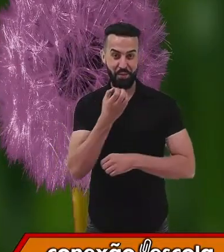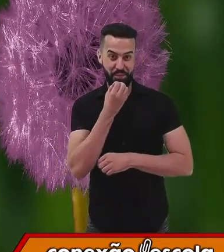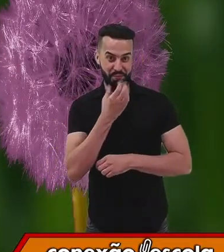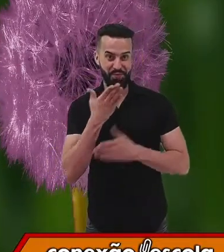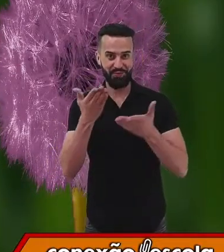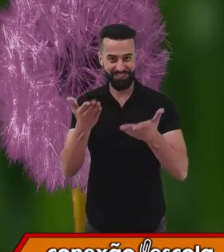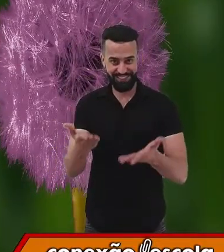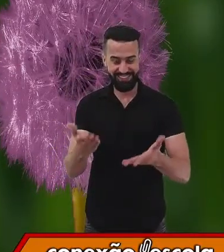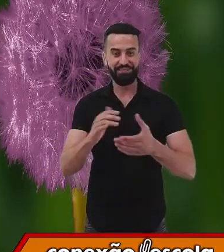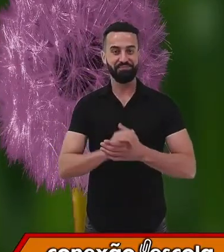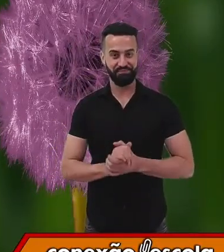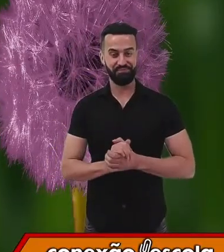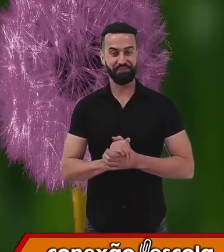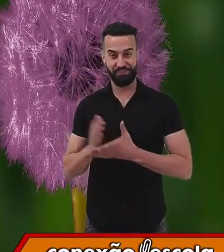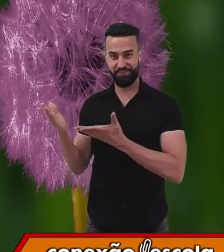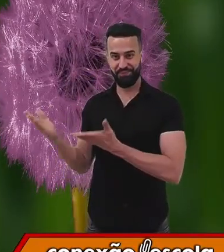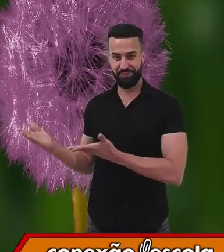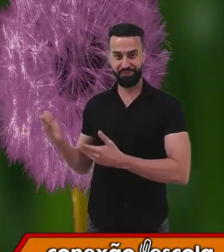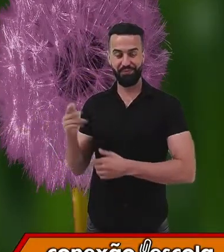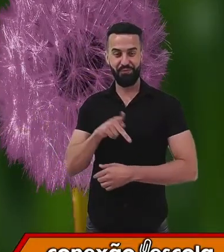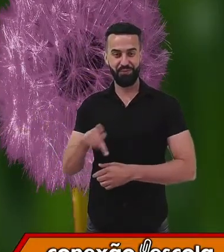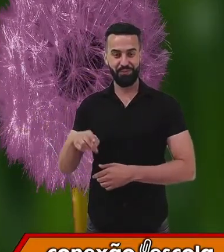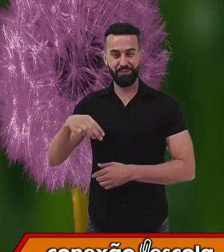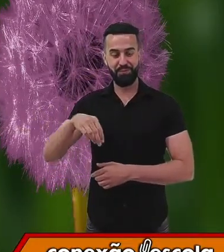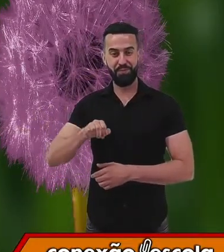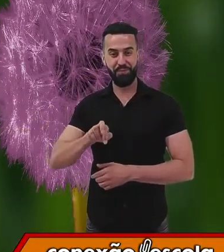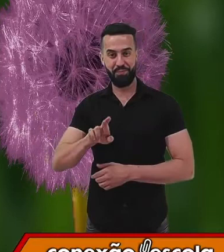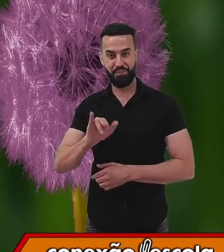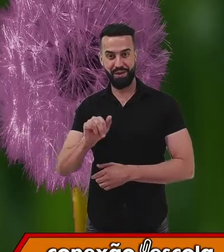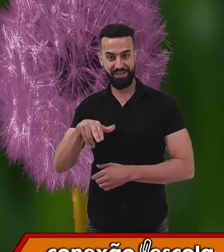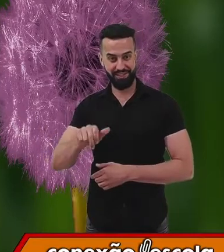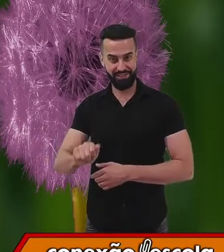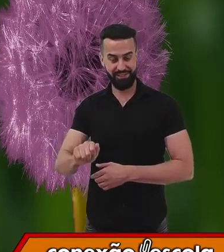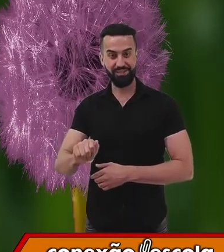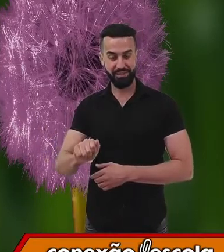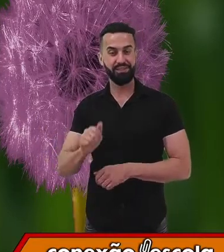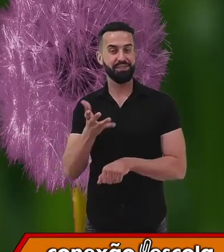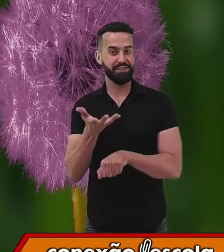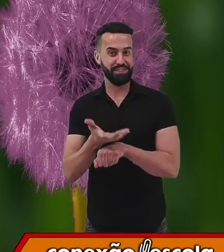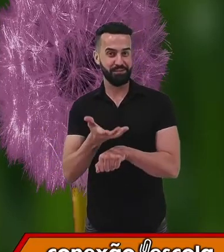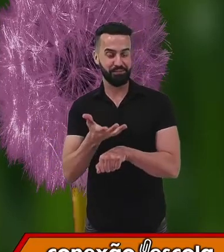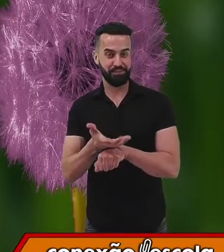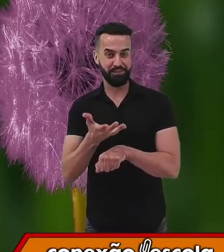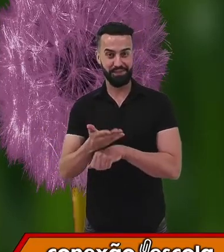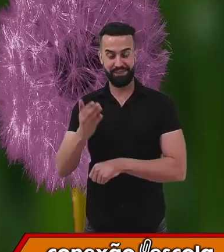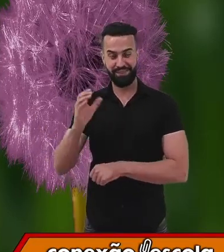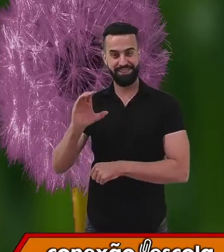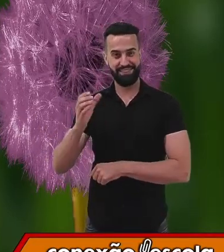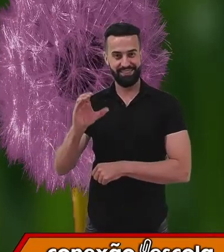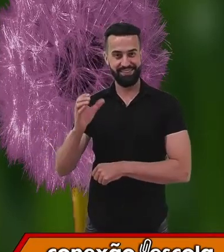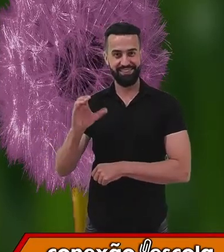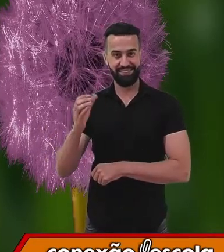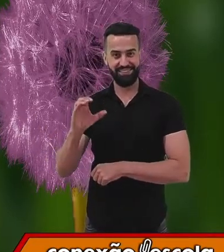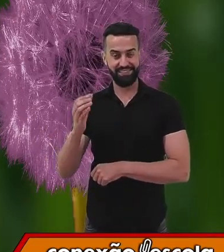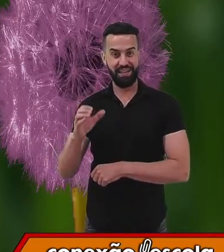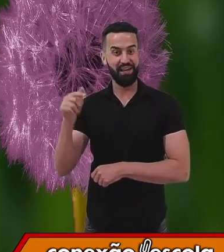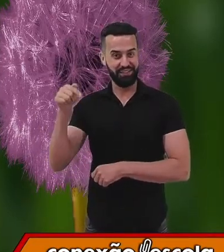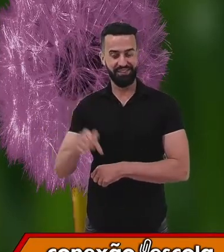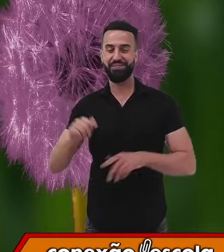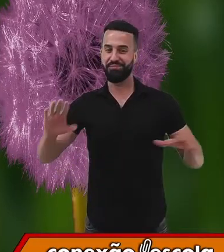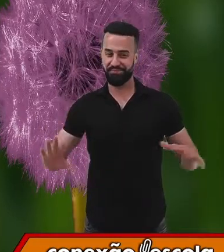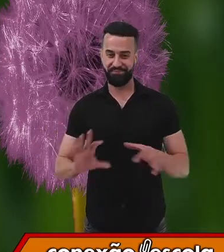você? Eu sou a professora Mariana Araguaia, do componente curricular Ciências da Natureza, aqui do